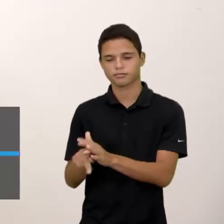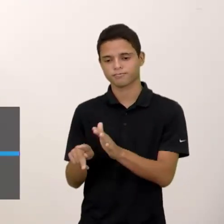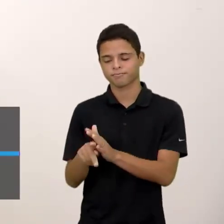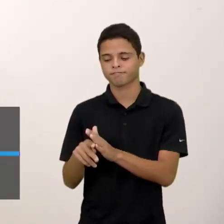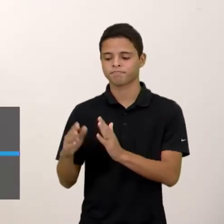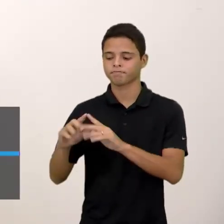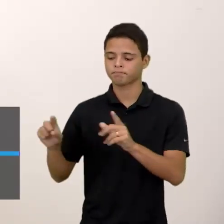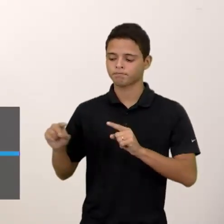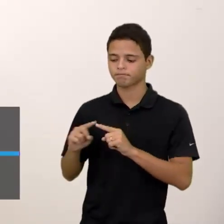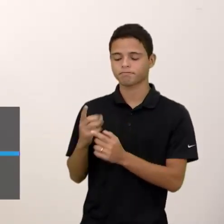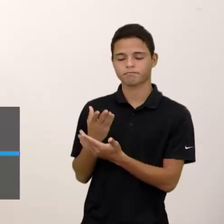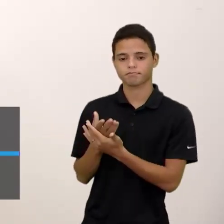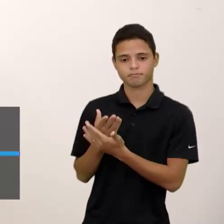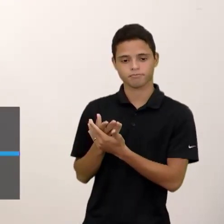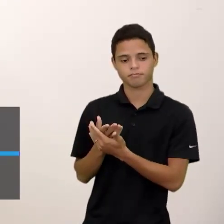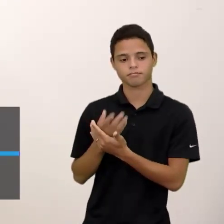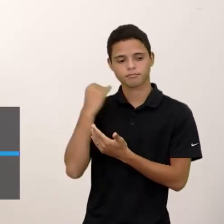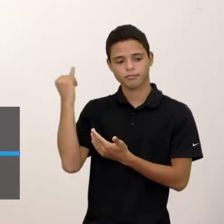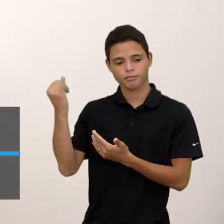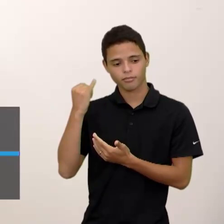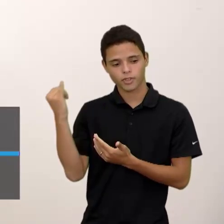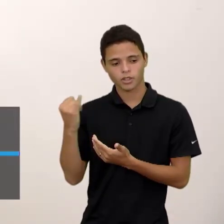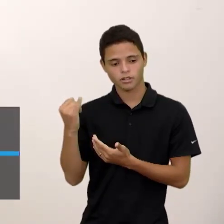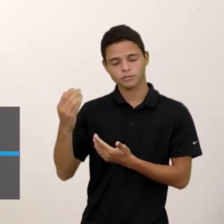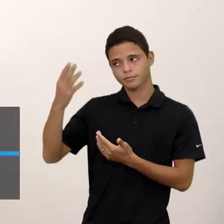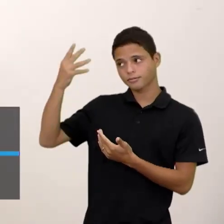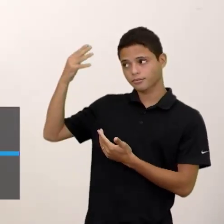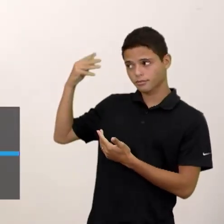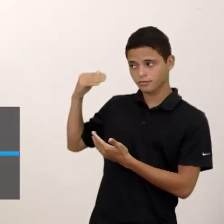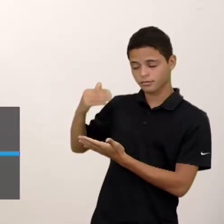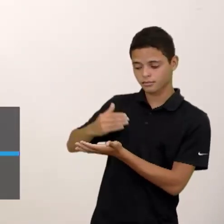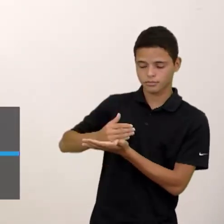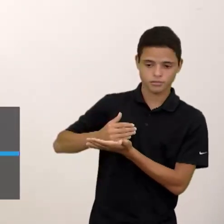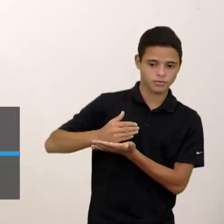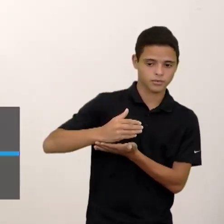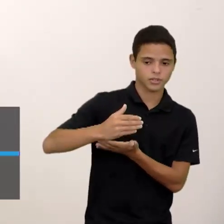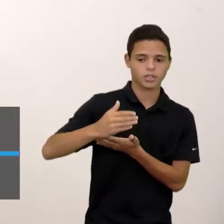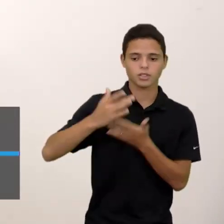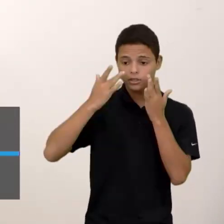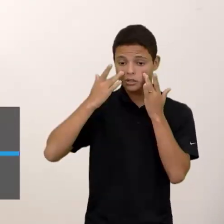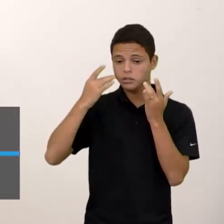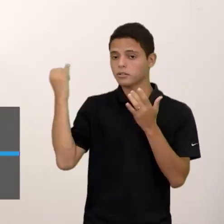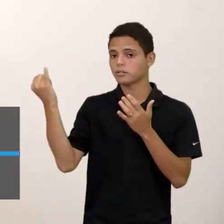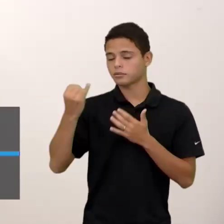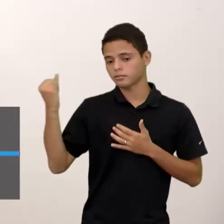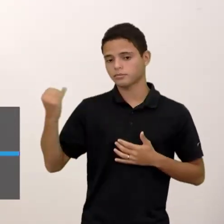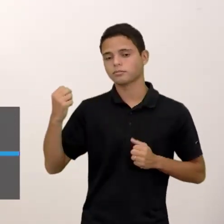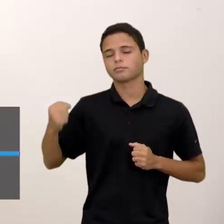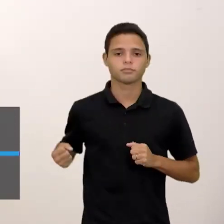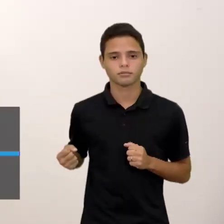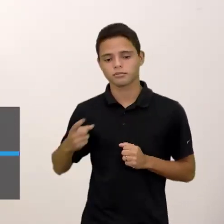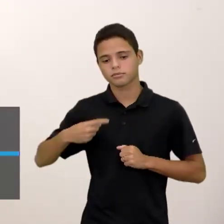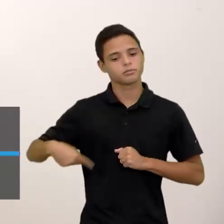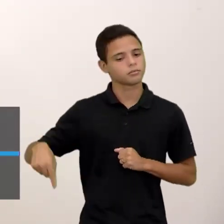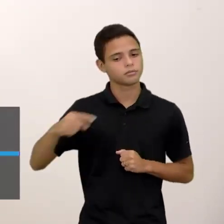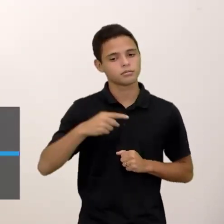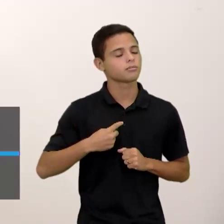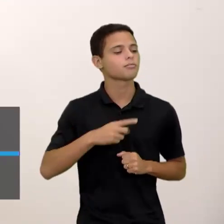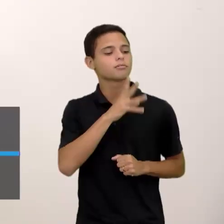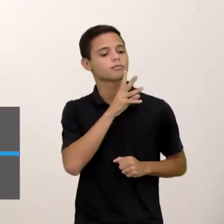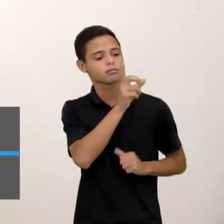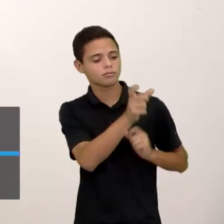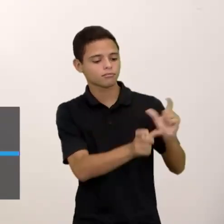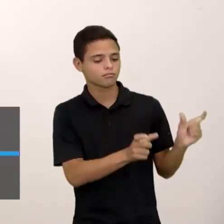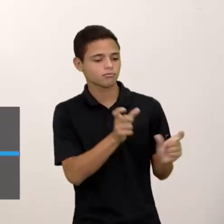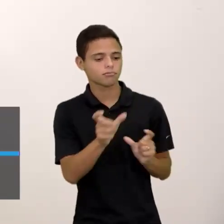regulares. É importante, a Michele vem salientando isso desde o começo da sua apresentação, que é importante a gente reconhecer cada